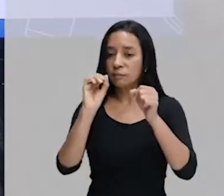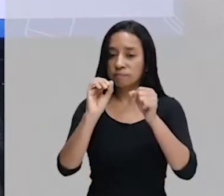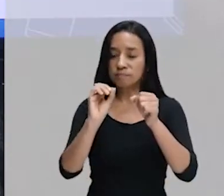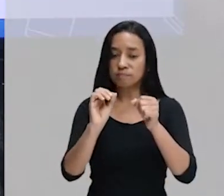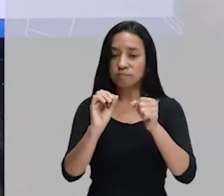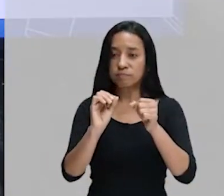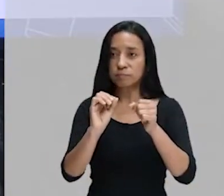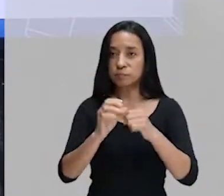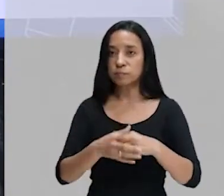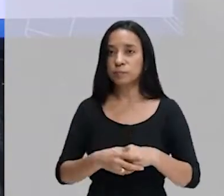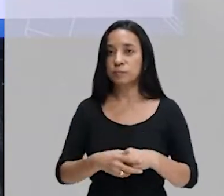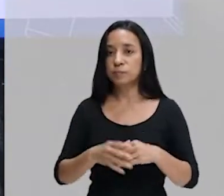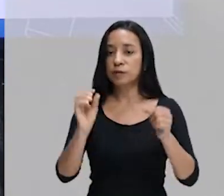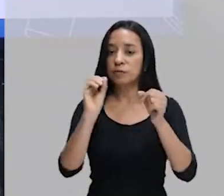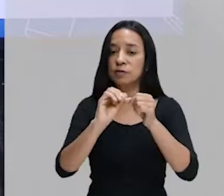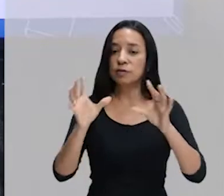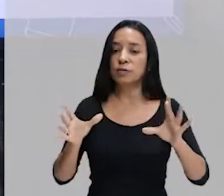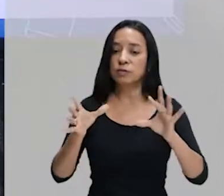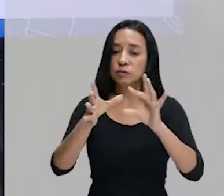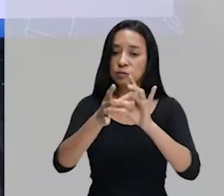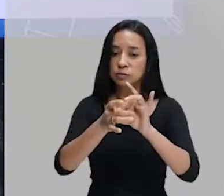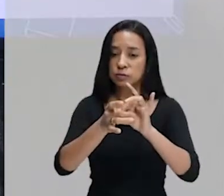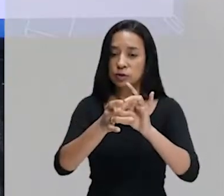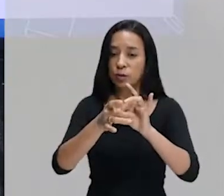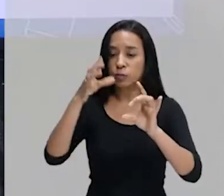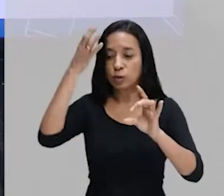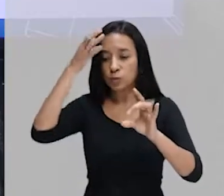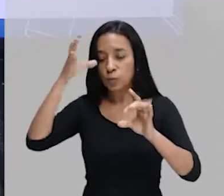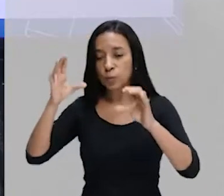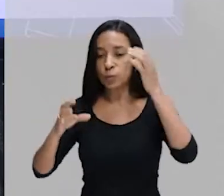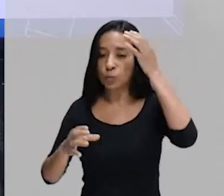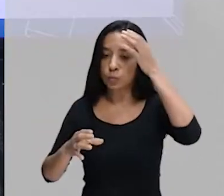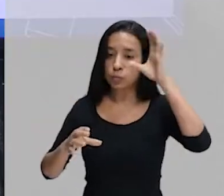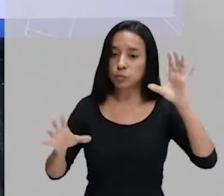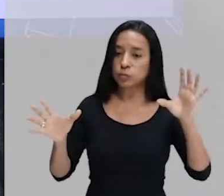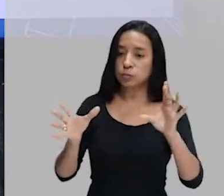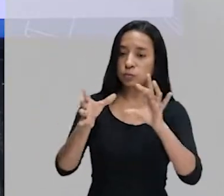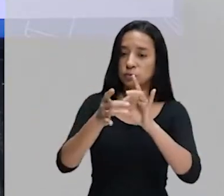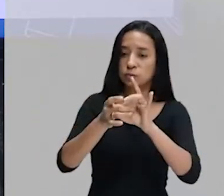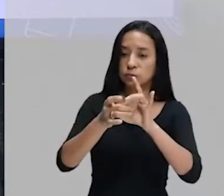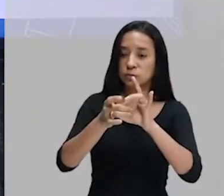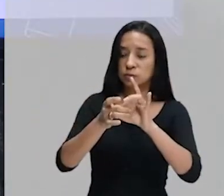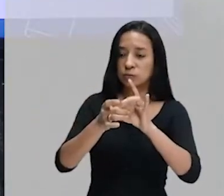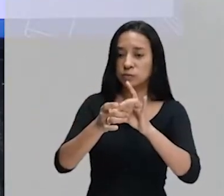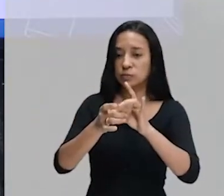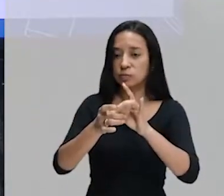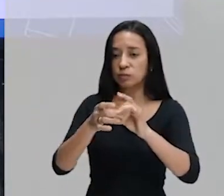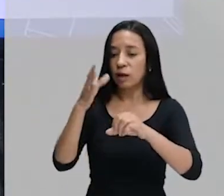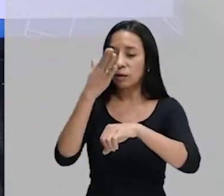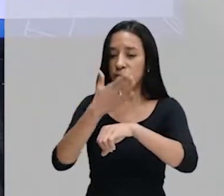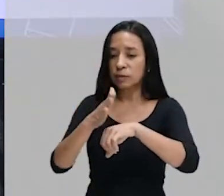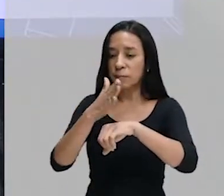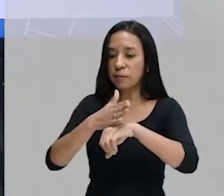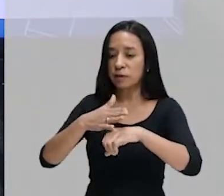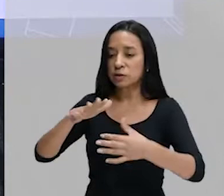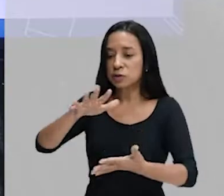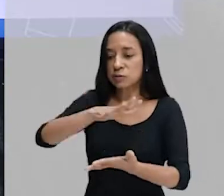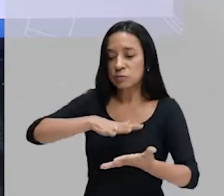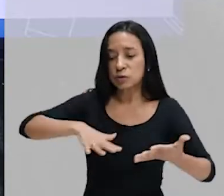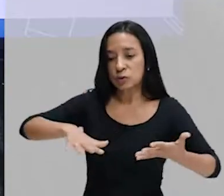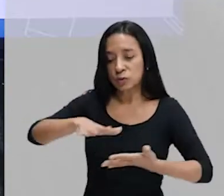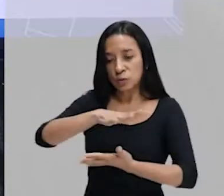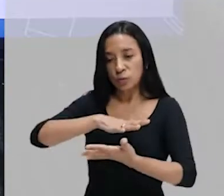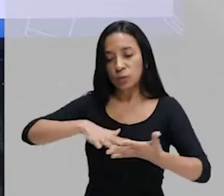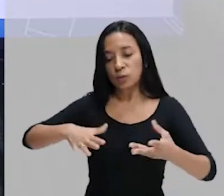essa junção dessas duas culturas, tá? E na partir da prática desses rituais que esses